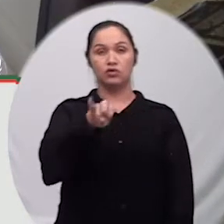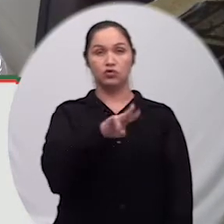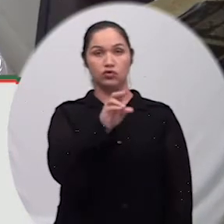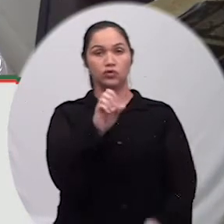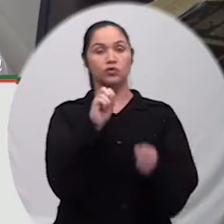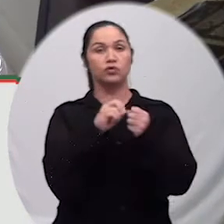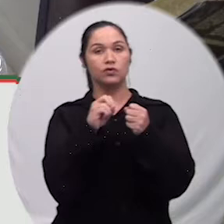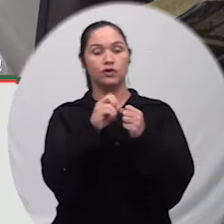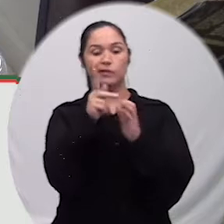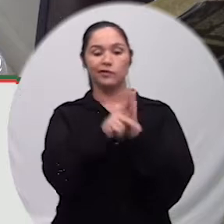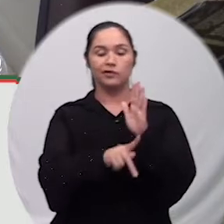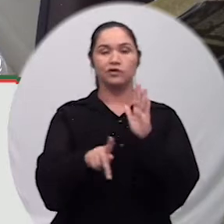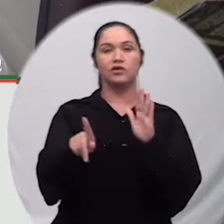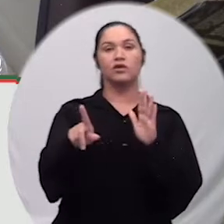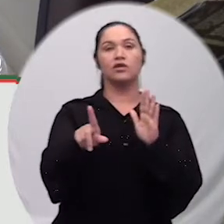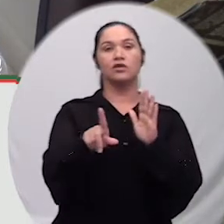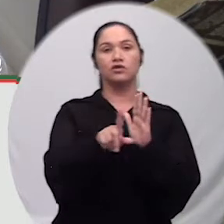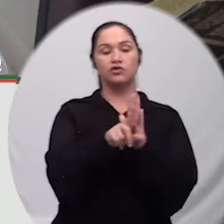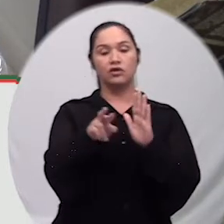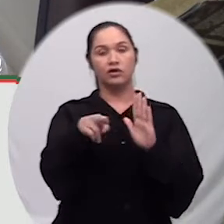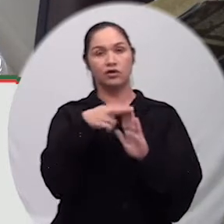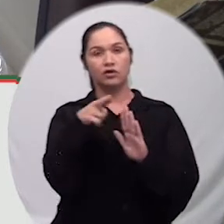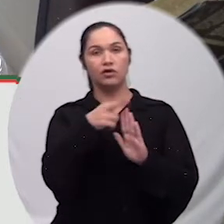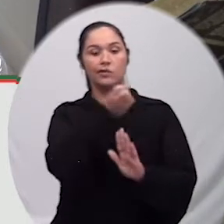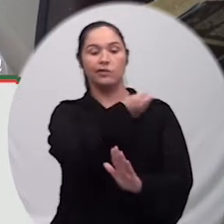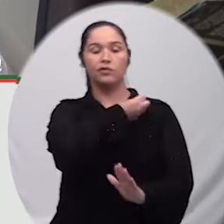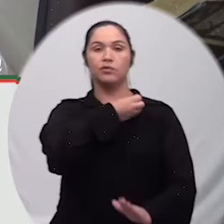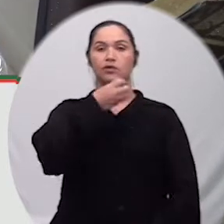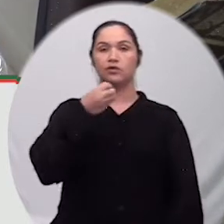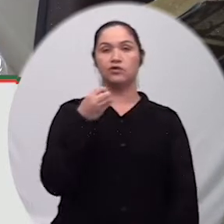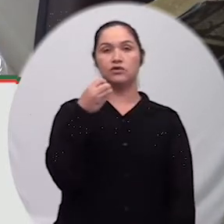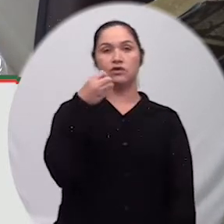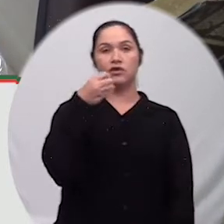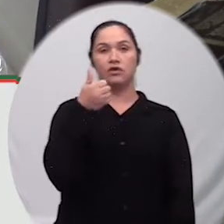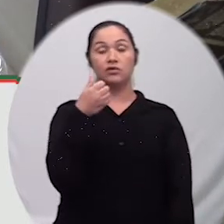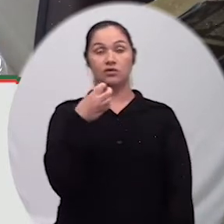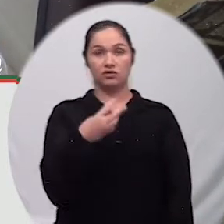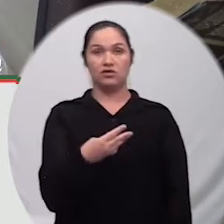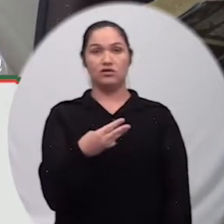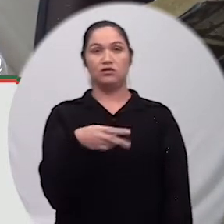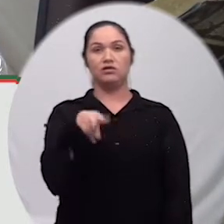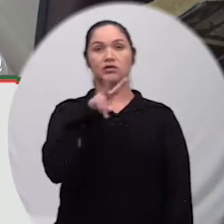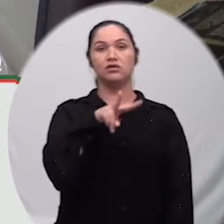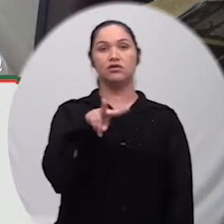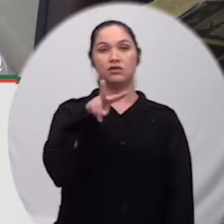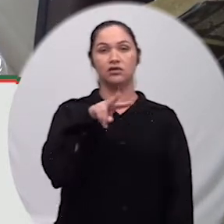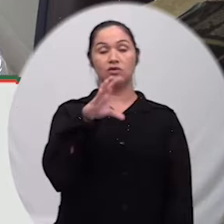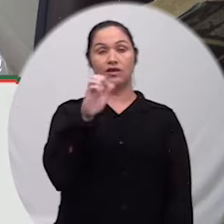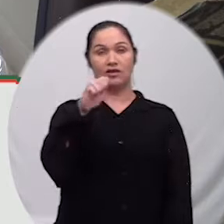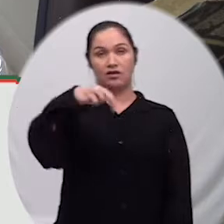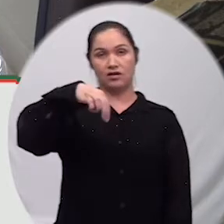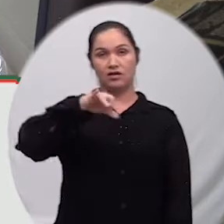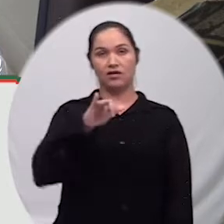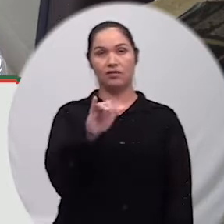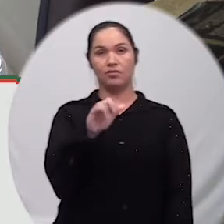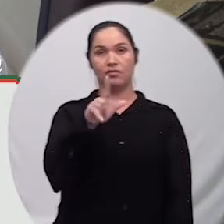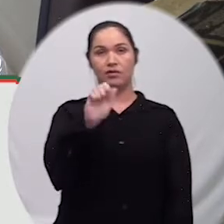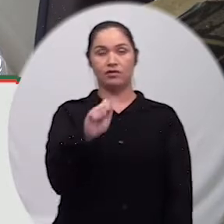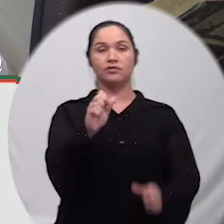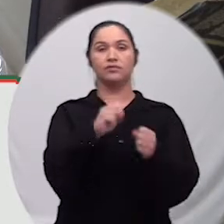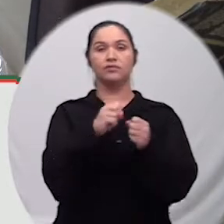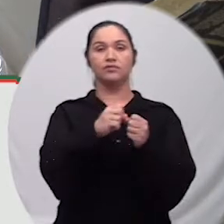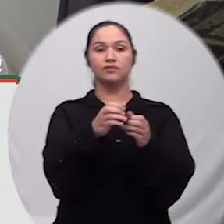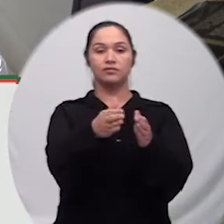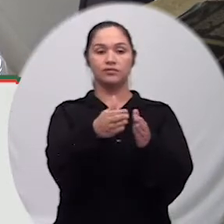Kaminski. Projeto de resolução número 013/18, de autoria da vereadora Camila Nascimento.